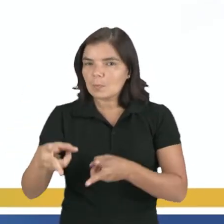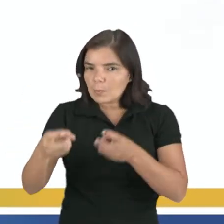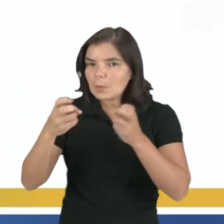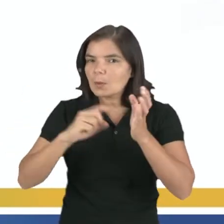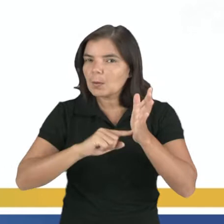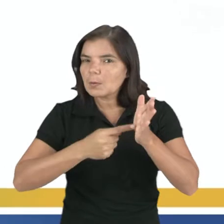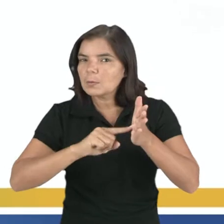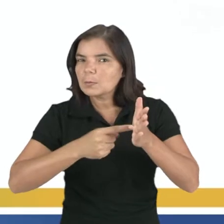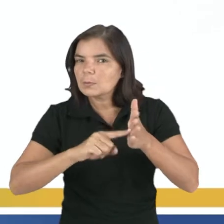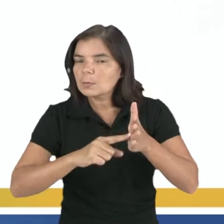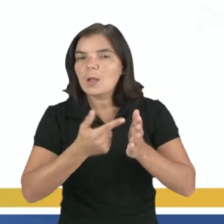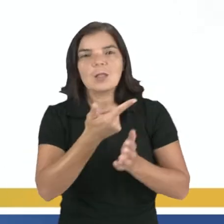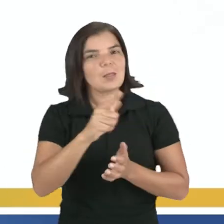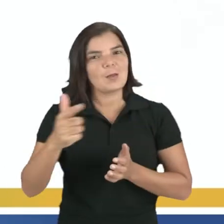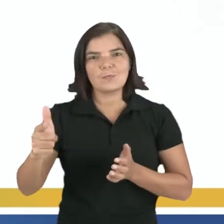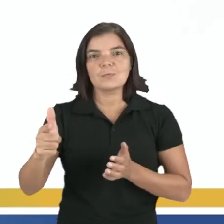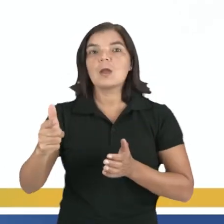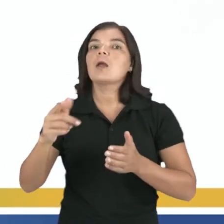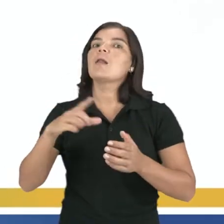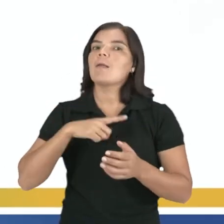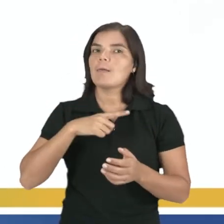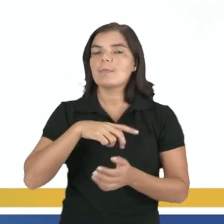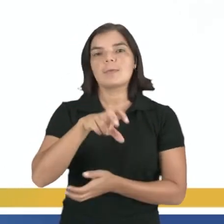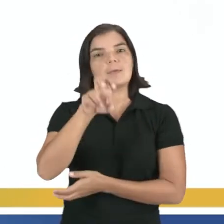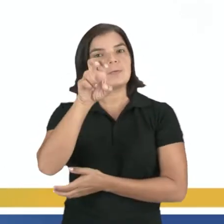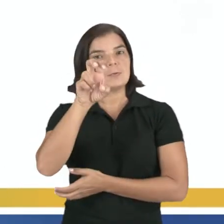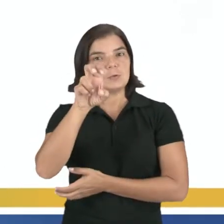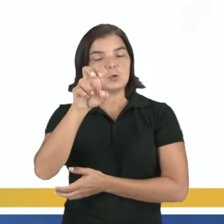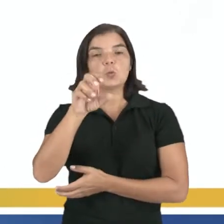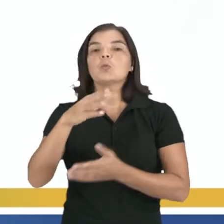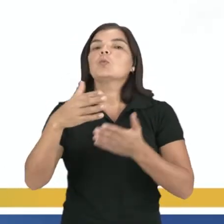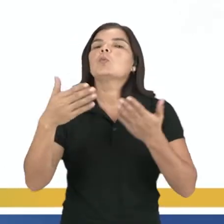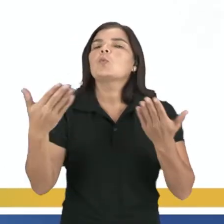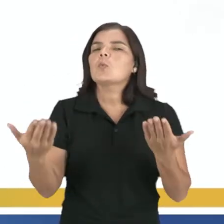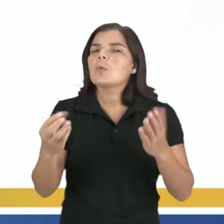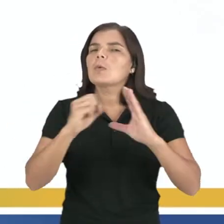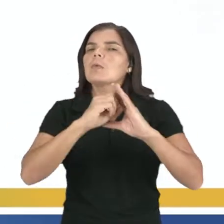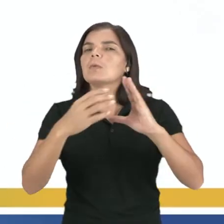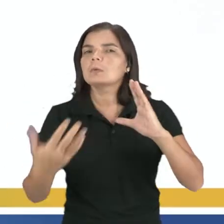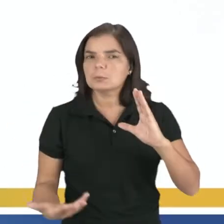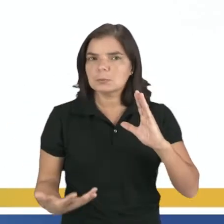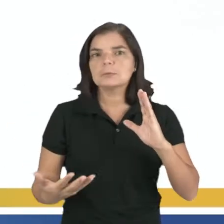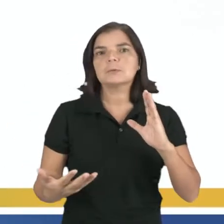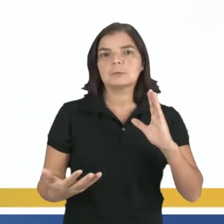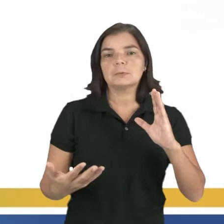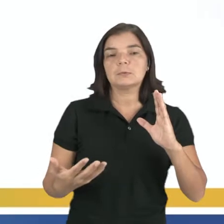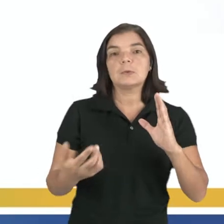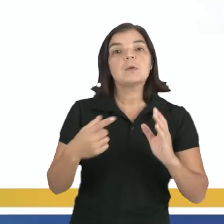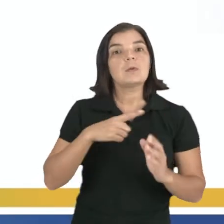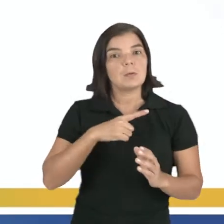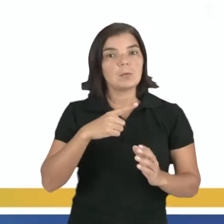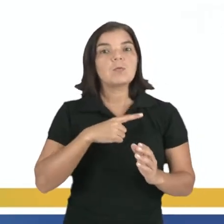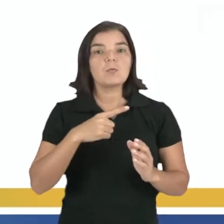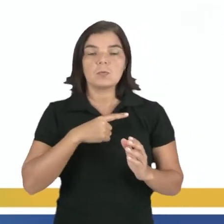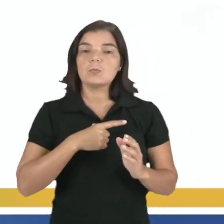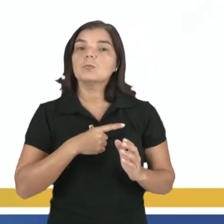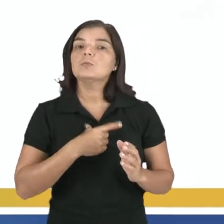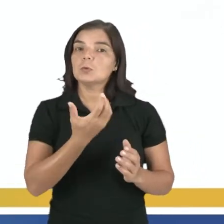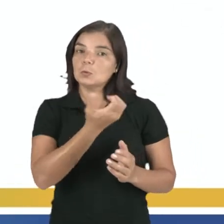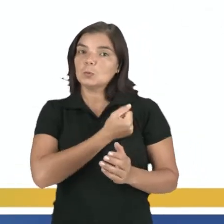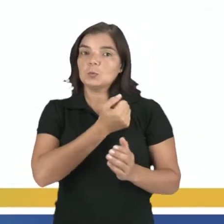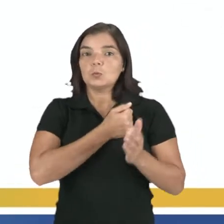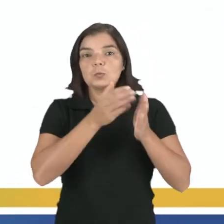ela é uma sequência finita. Ela tem 5 elementos. E qual é a característica que me faz ter os elementos